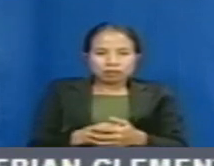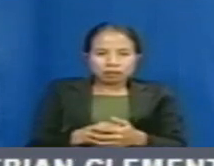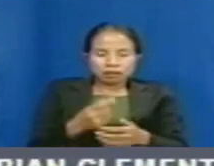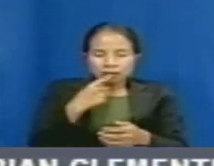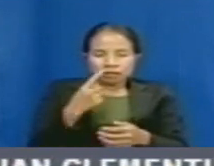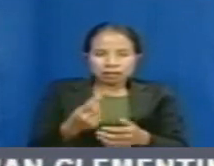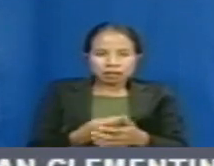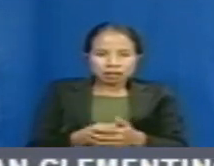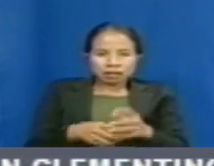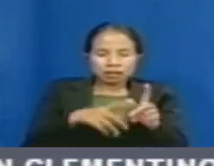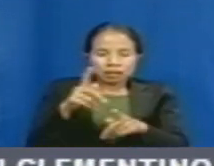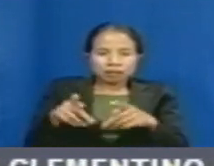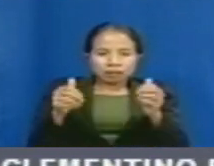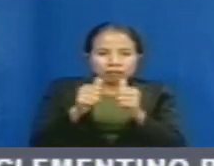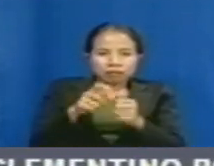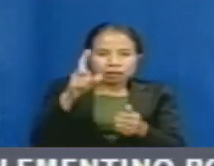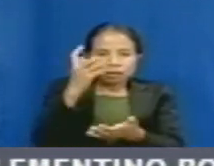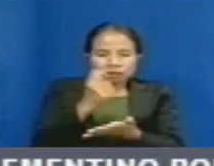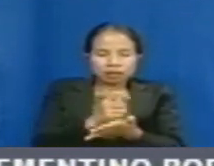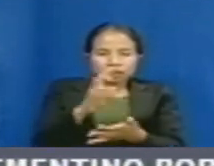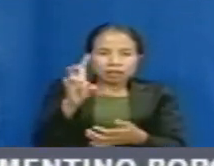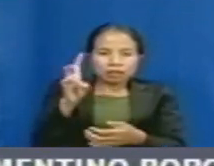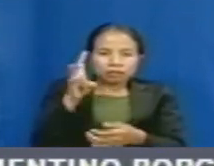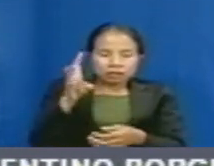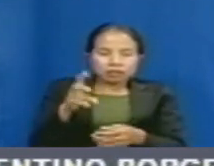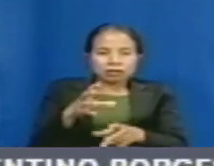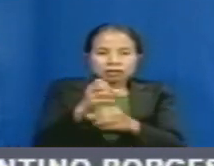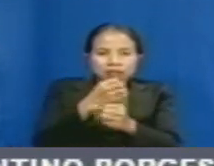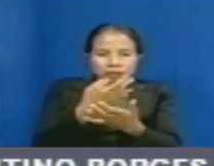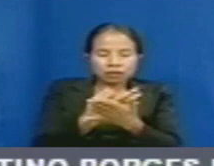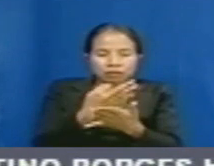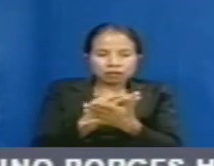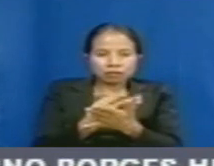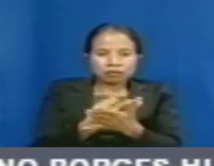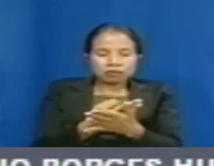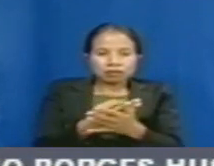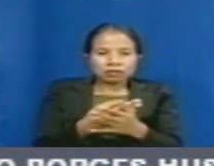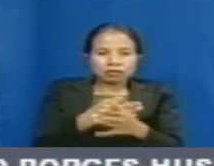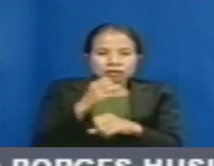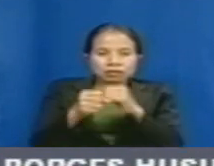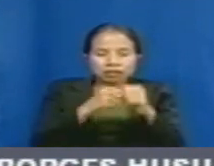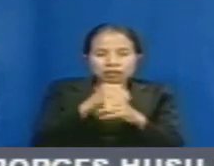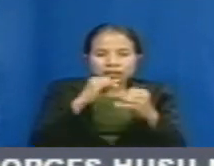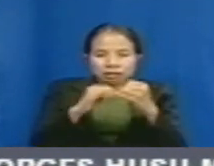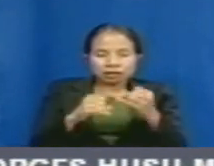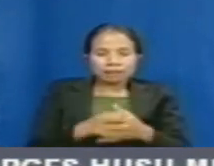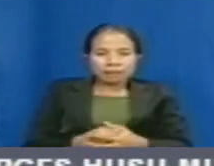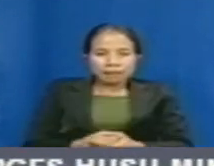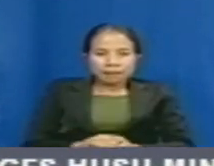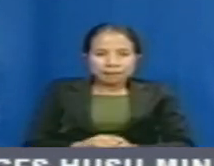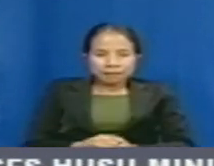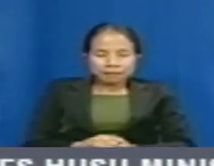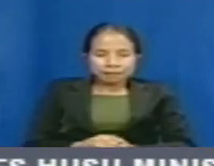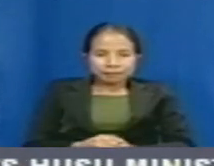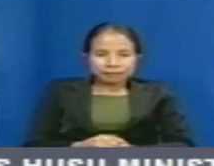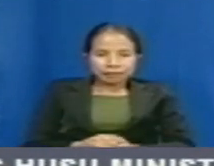Ateten, beneficiários Hamutu Kriyum Ida Atu Situresin, maxensimo subsídio fim do ano dólar americano Atu Srua.